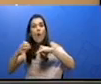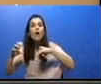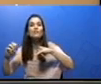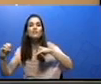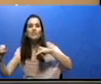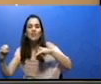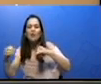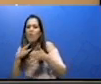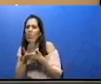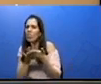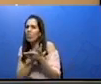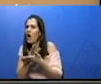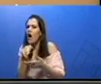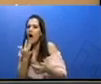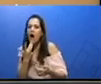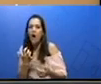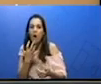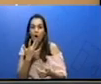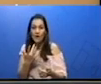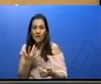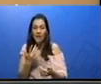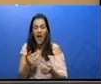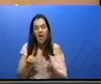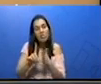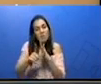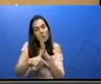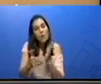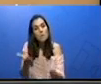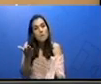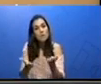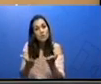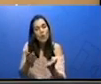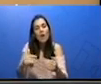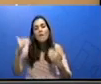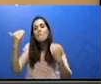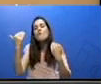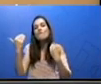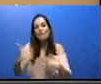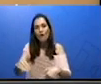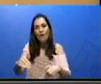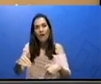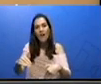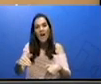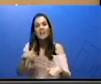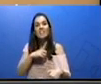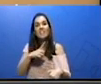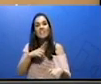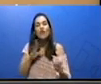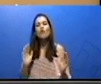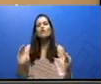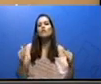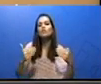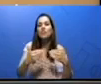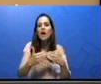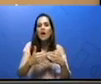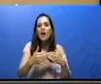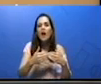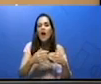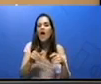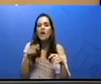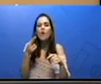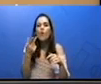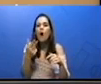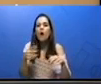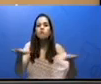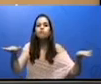e depois, e com isso ele conseguiu provar que num sistema fechado a massa total dos reagentes é igual à